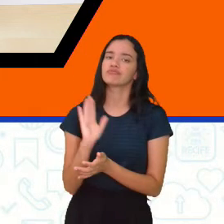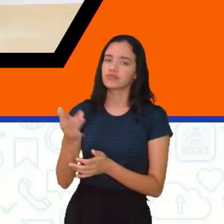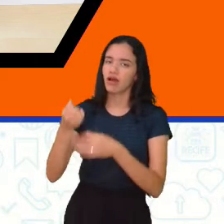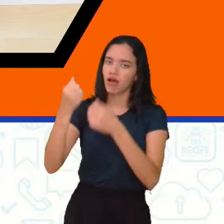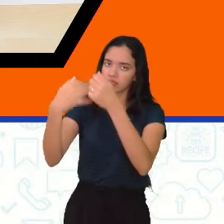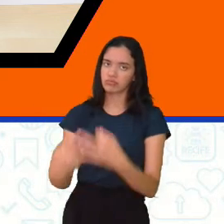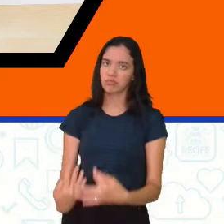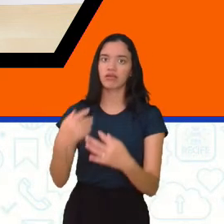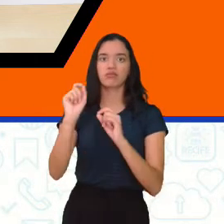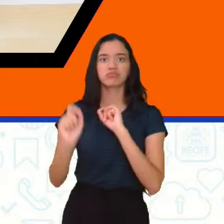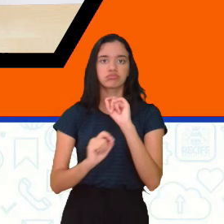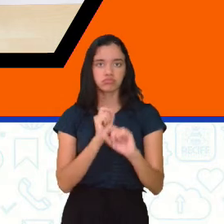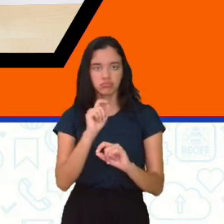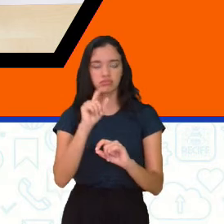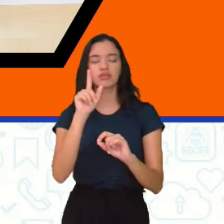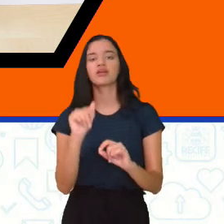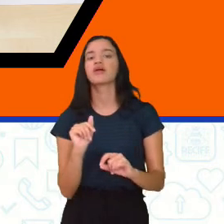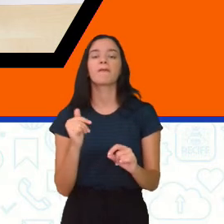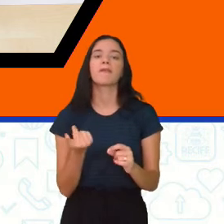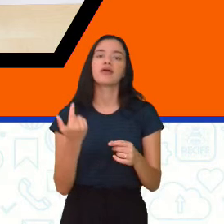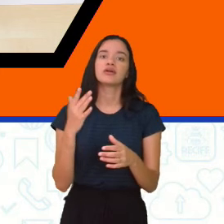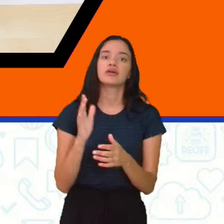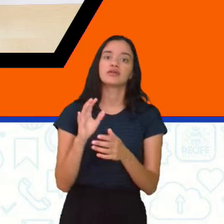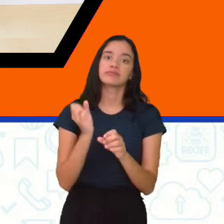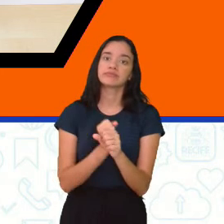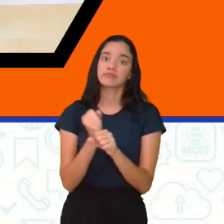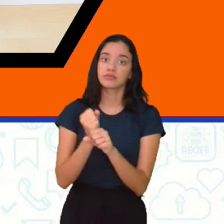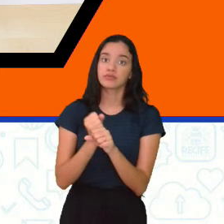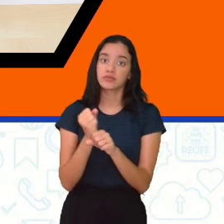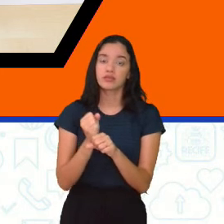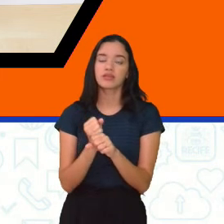aqui, né? Dentro desse ano,